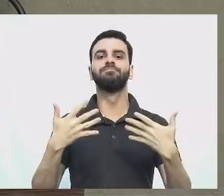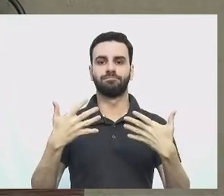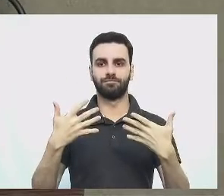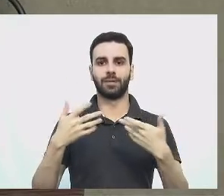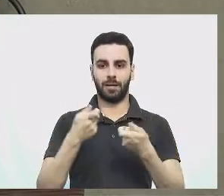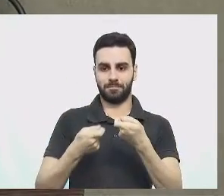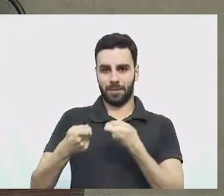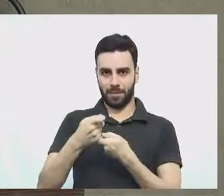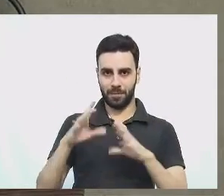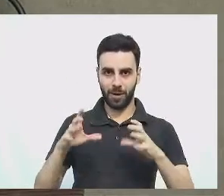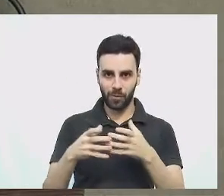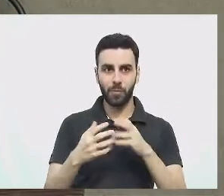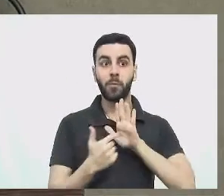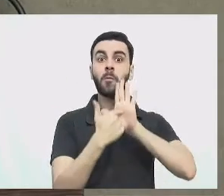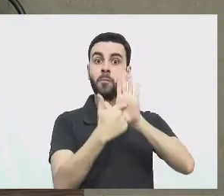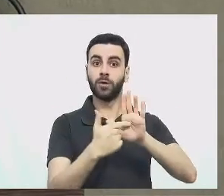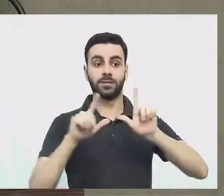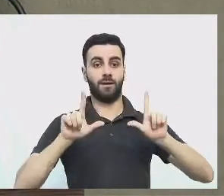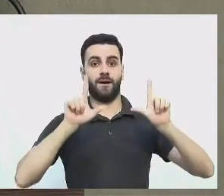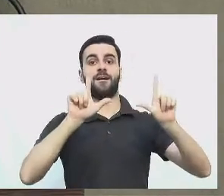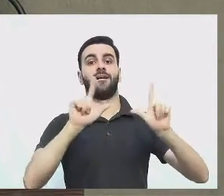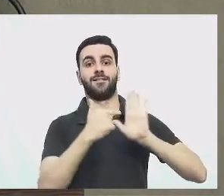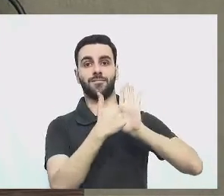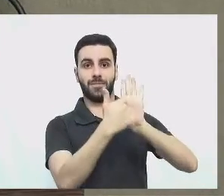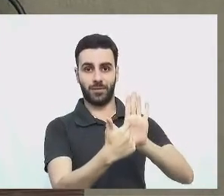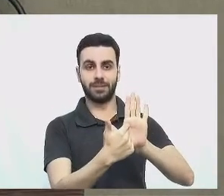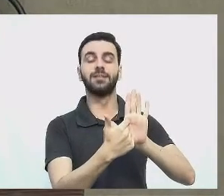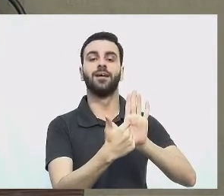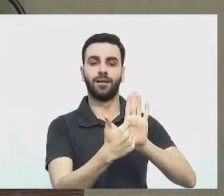eles a nossa placa e